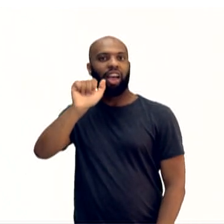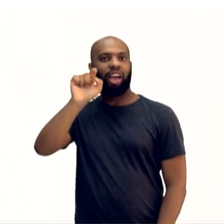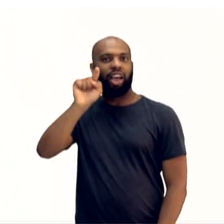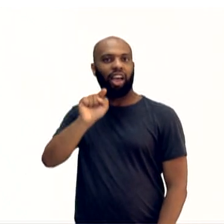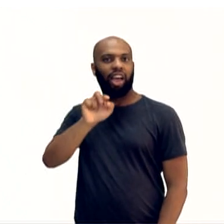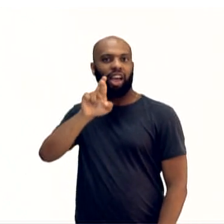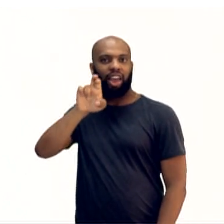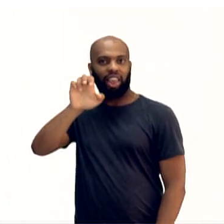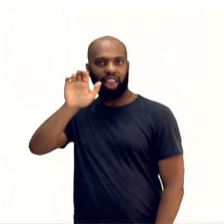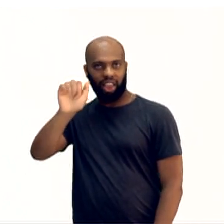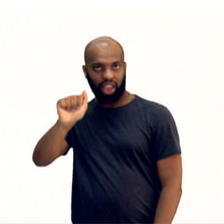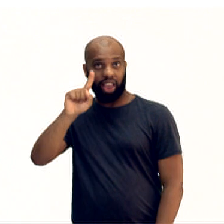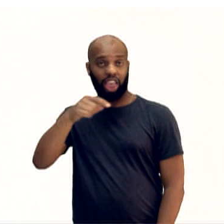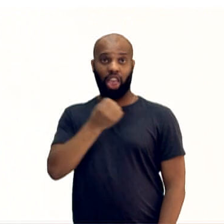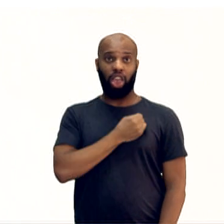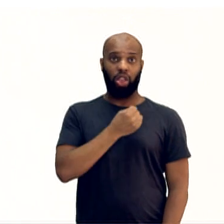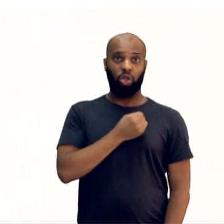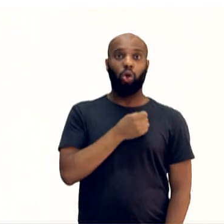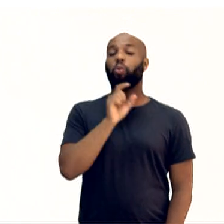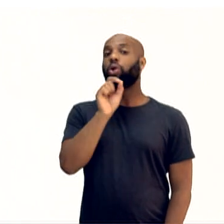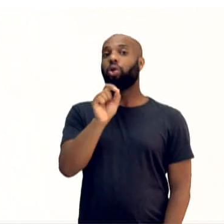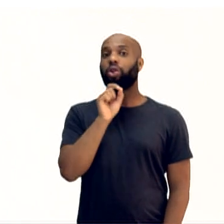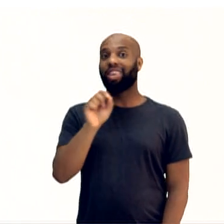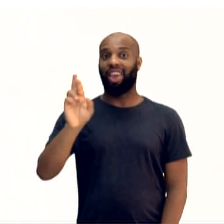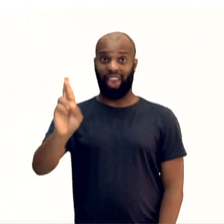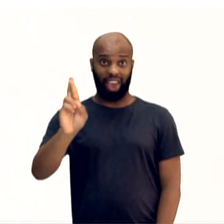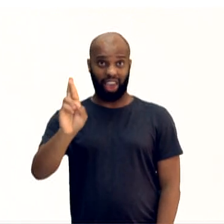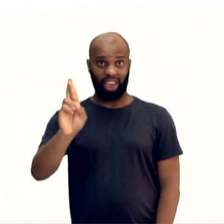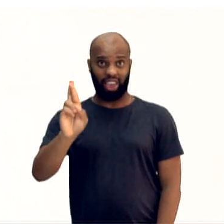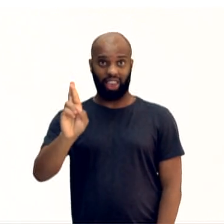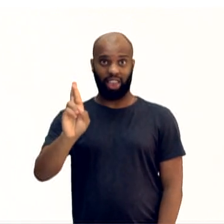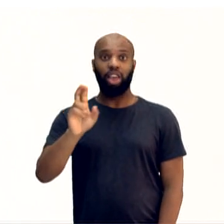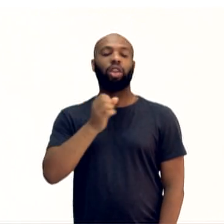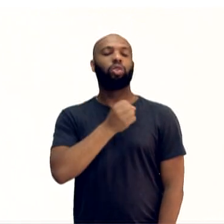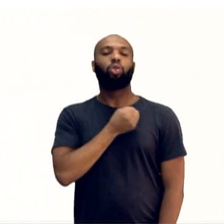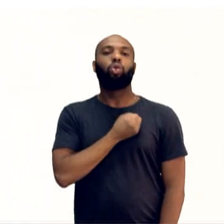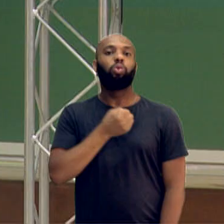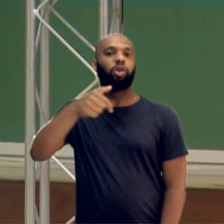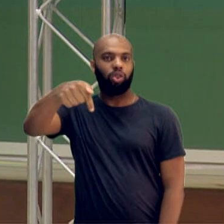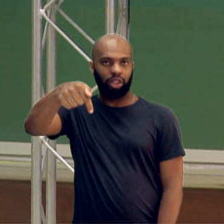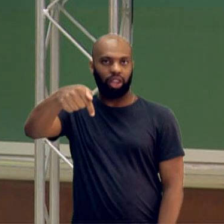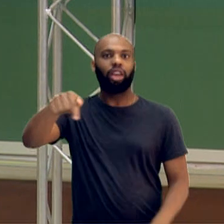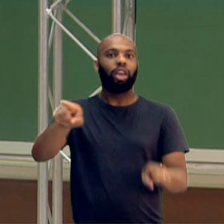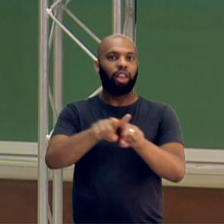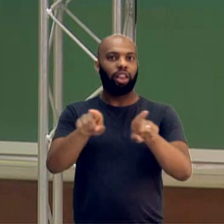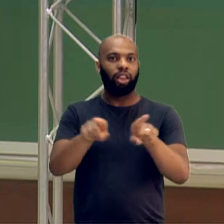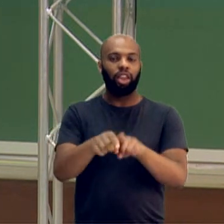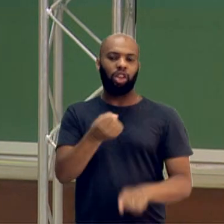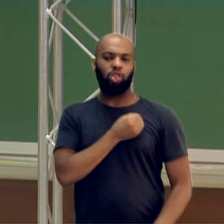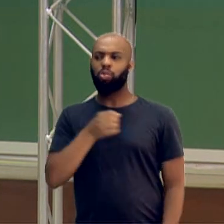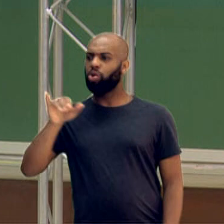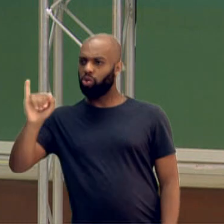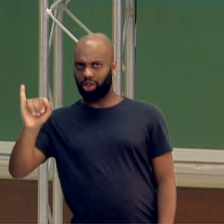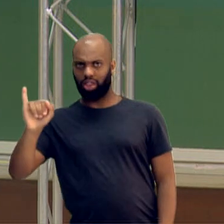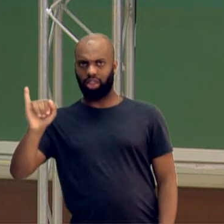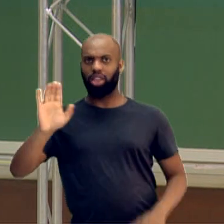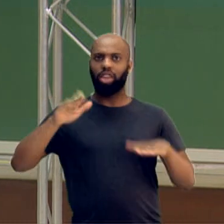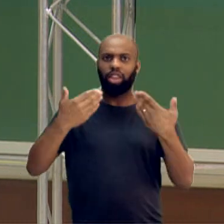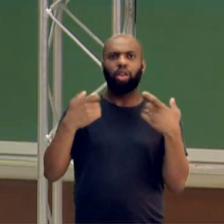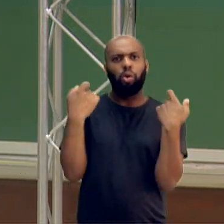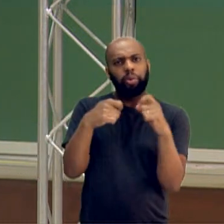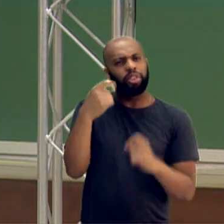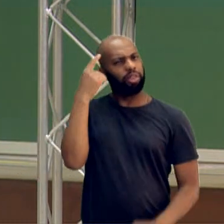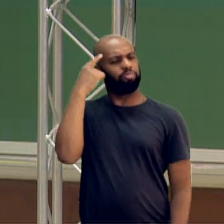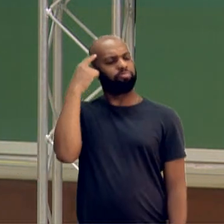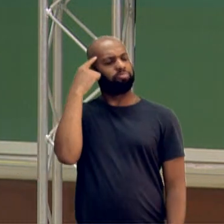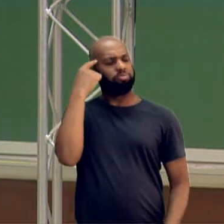com números racionais e a gente precisa trabalhar também com os irracionais, e às vezes a gente se pergunta,